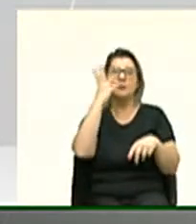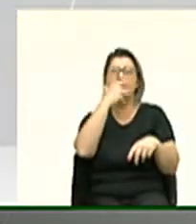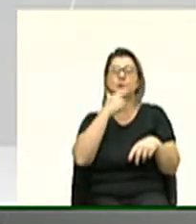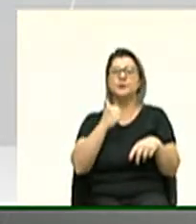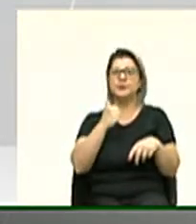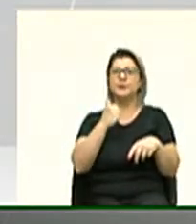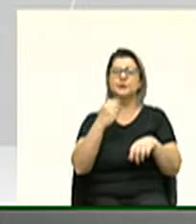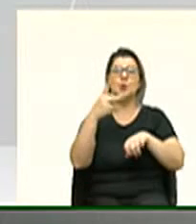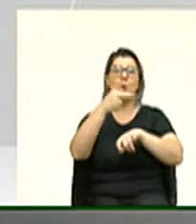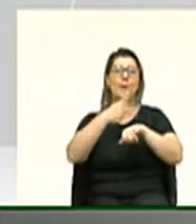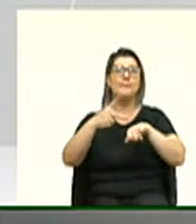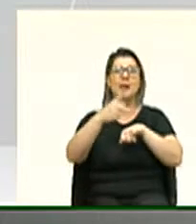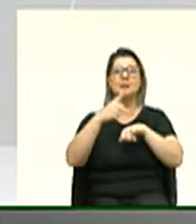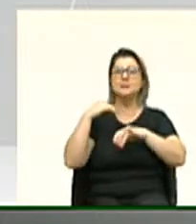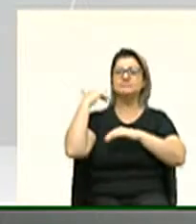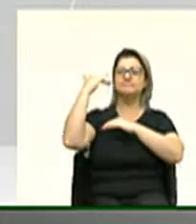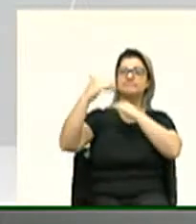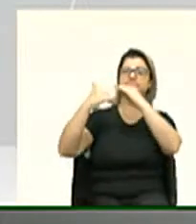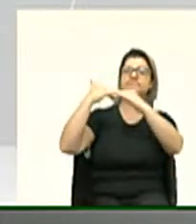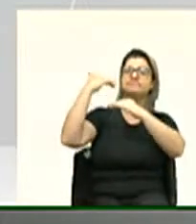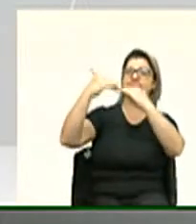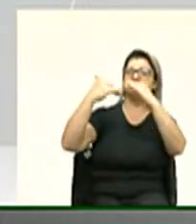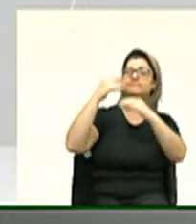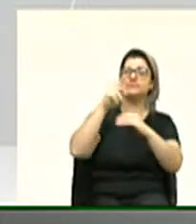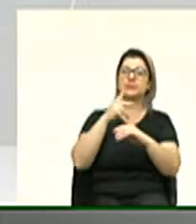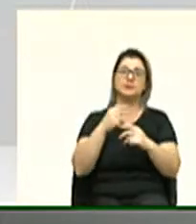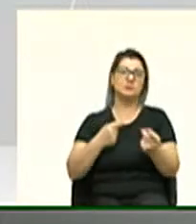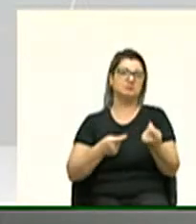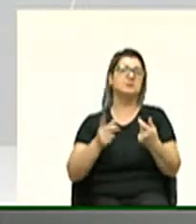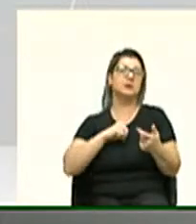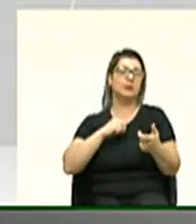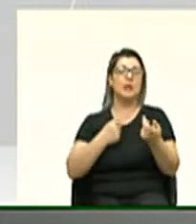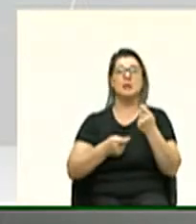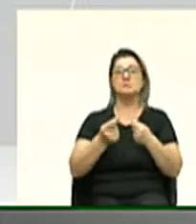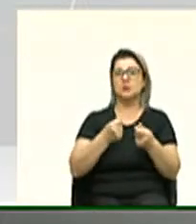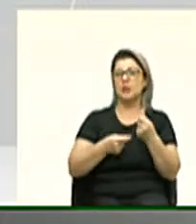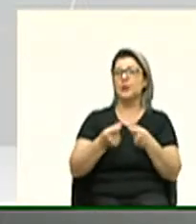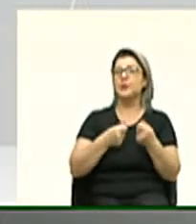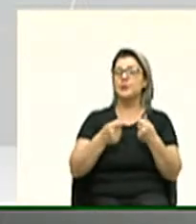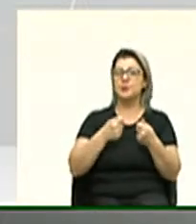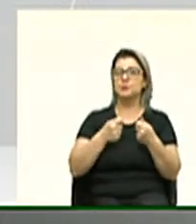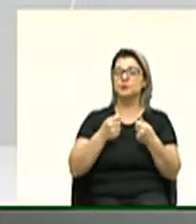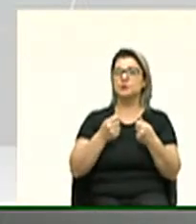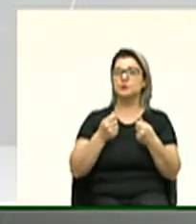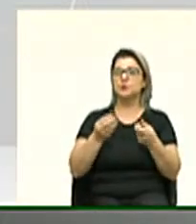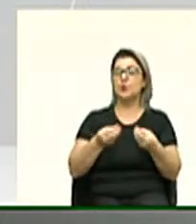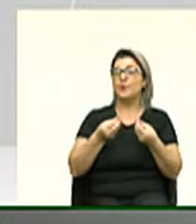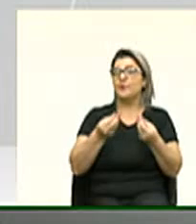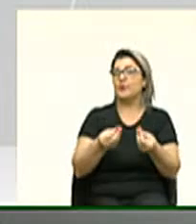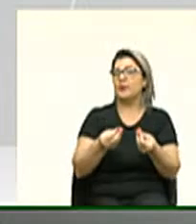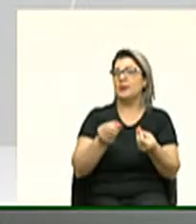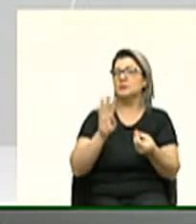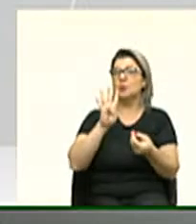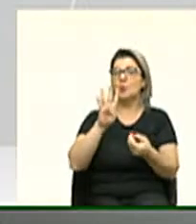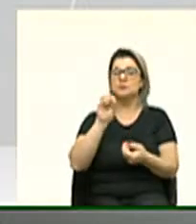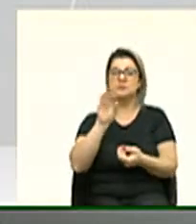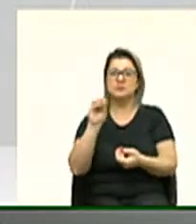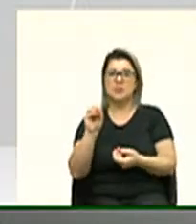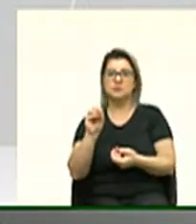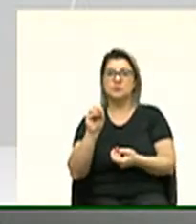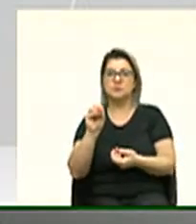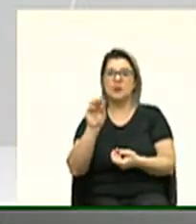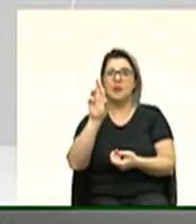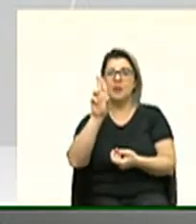país desenvolvido como a França, com recursos para isso, né? Oferecendo 400 euros para